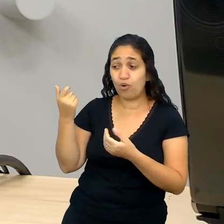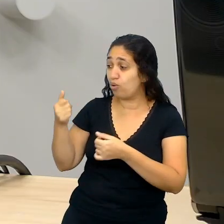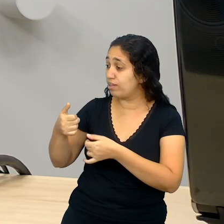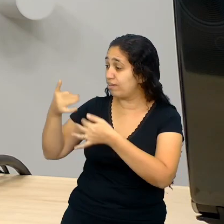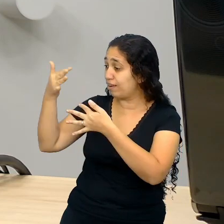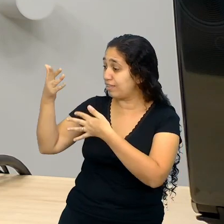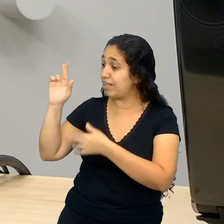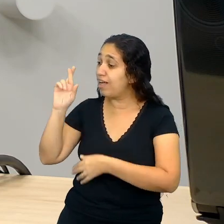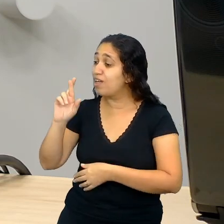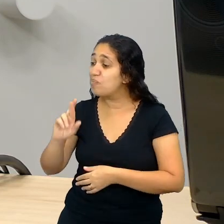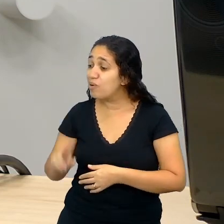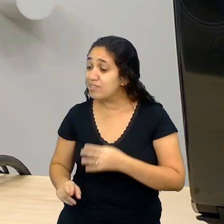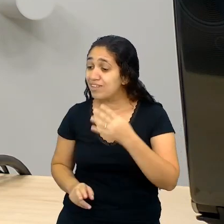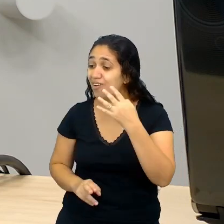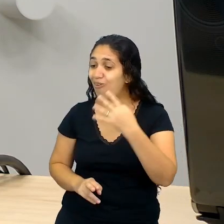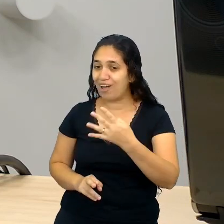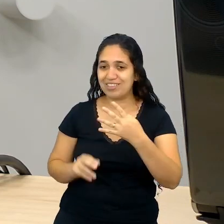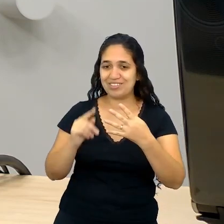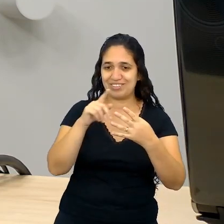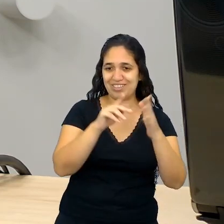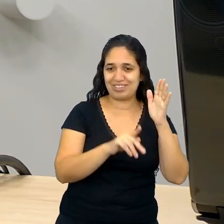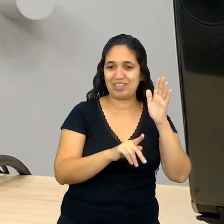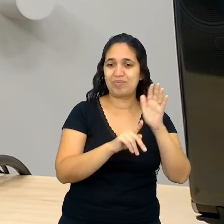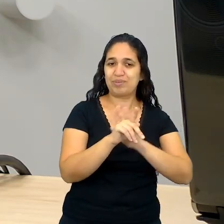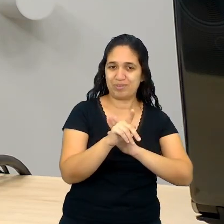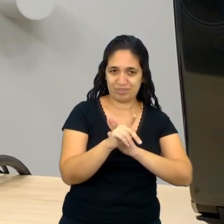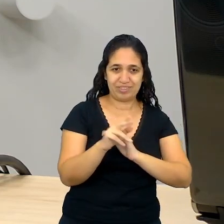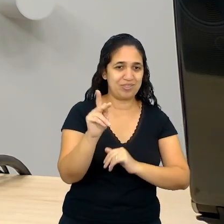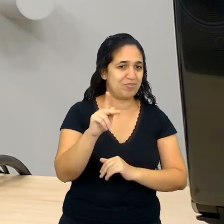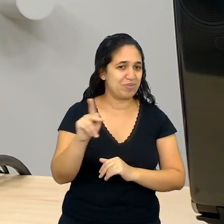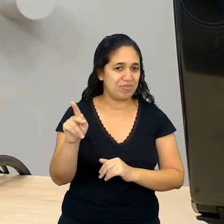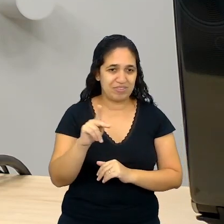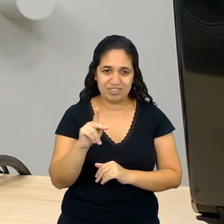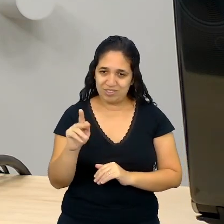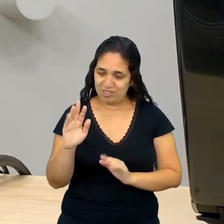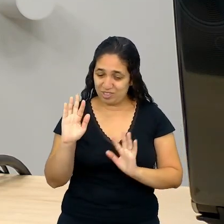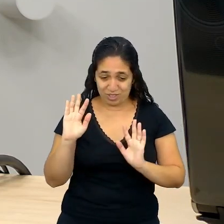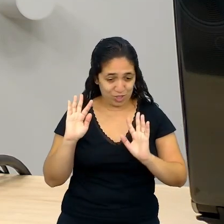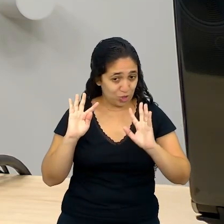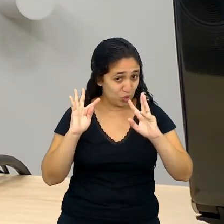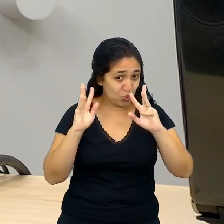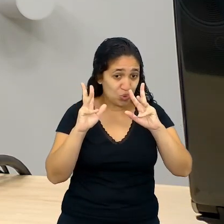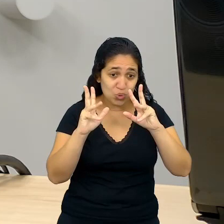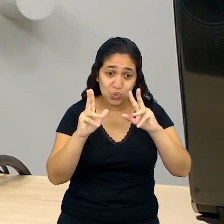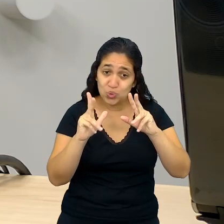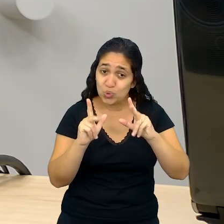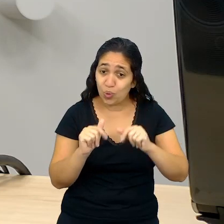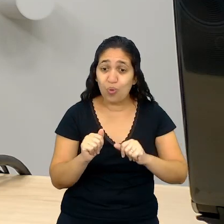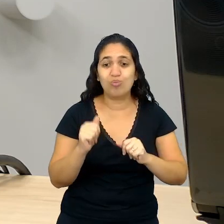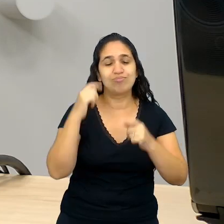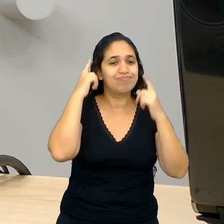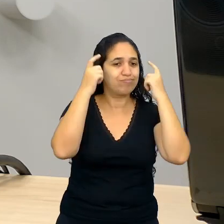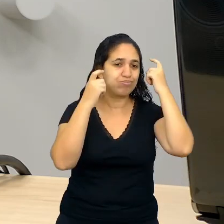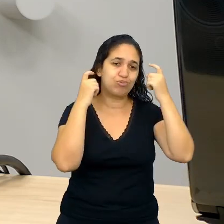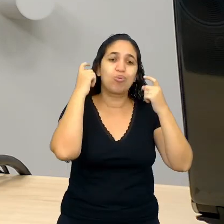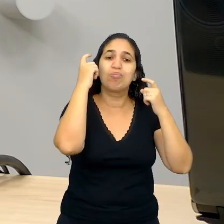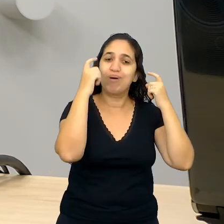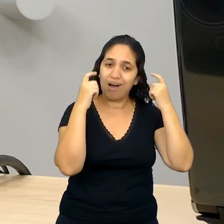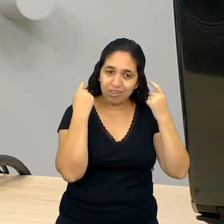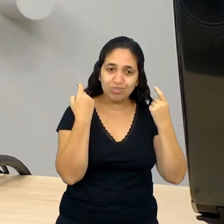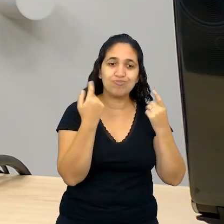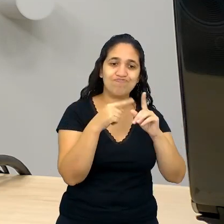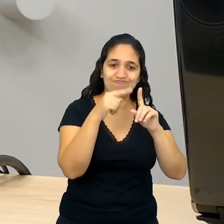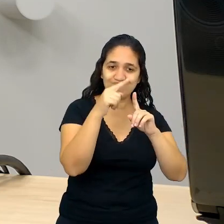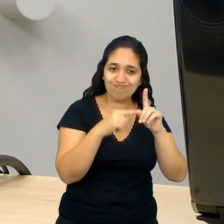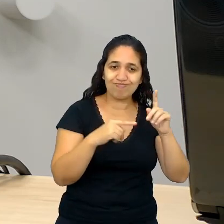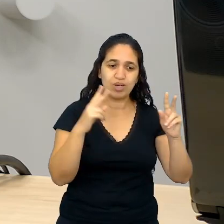quatro respostas sobre aquela pergunta, né? Os professores, assim, unanimemente, todo mundo sim está muito preocupado em relação às mudanças